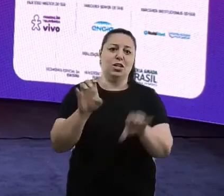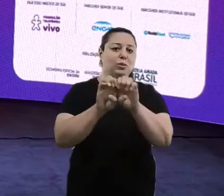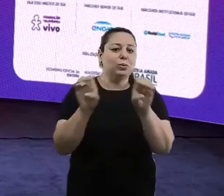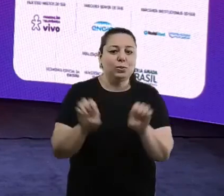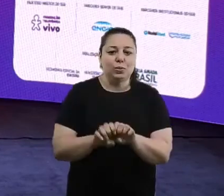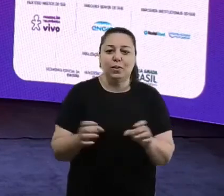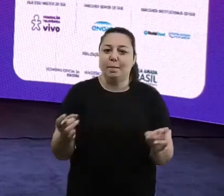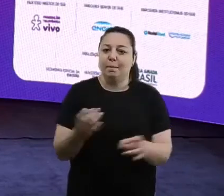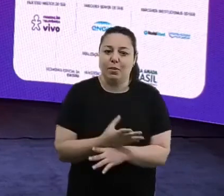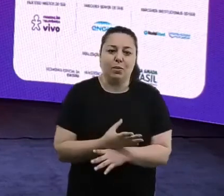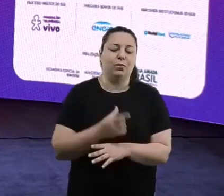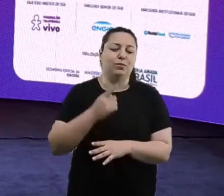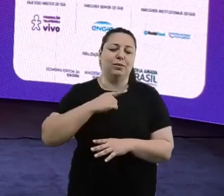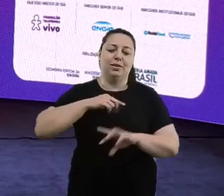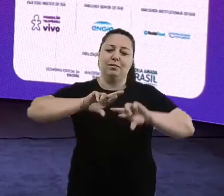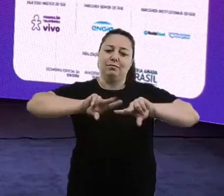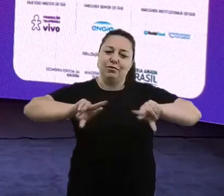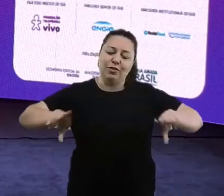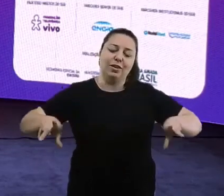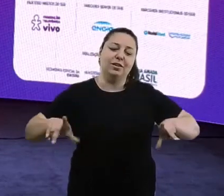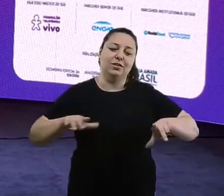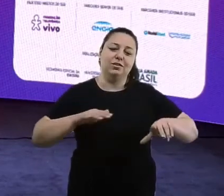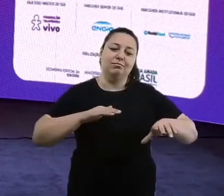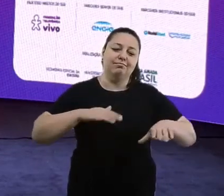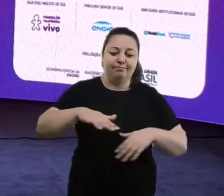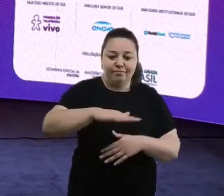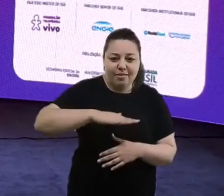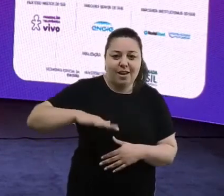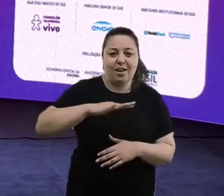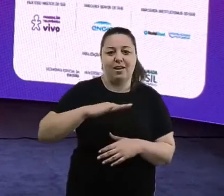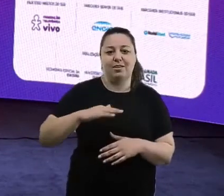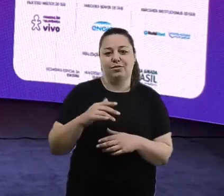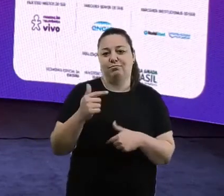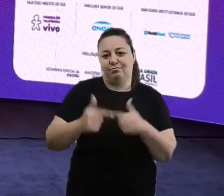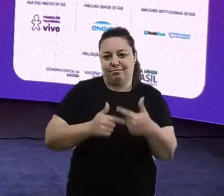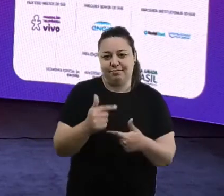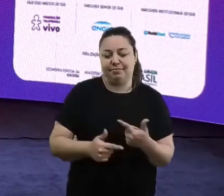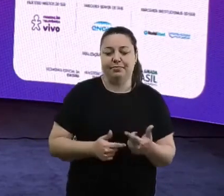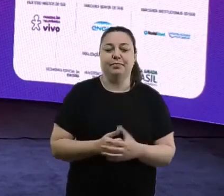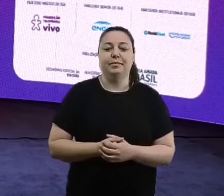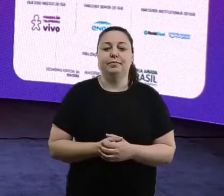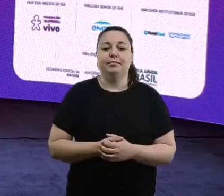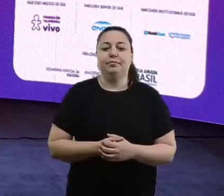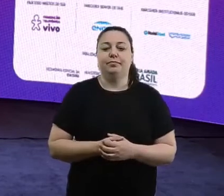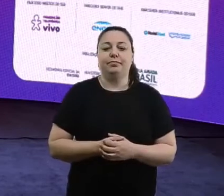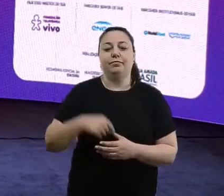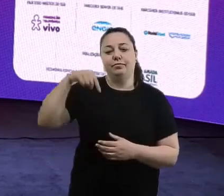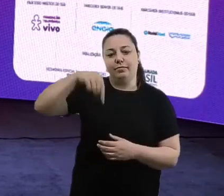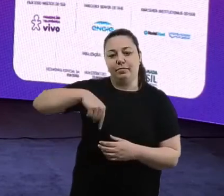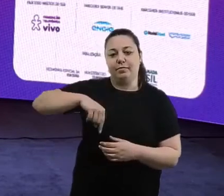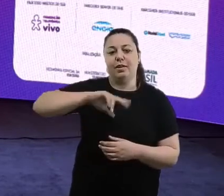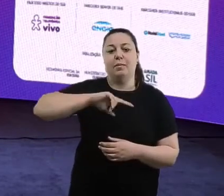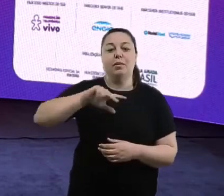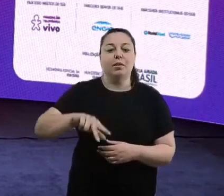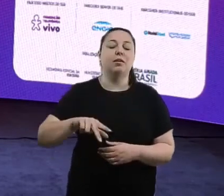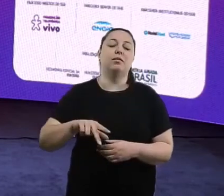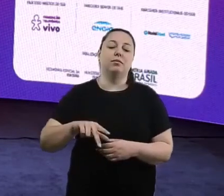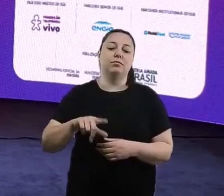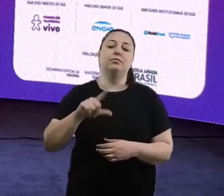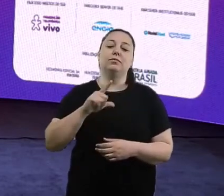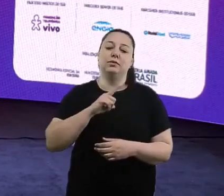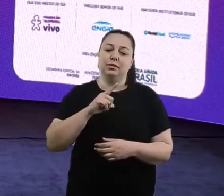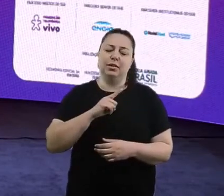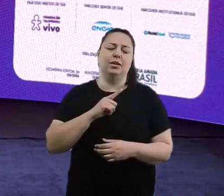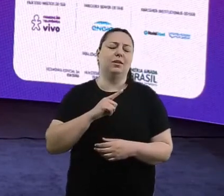atuação, e assim, aqui em Portugal, o Data Science for Social Good está fazendo uma mega